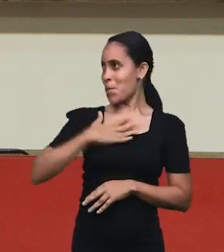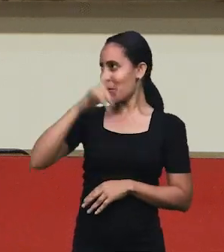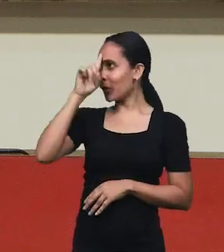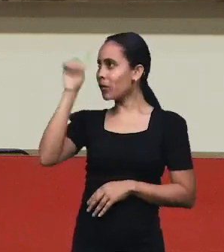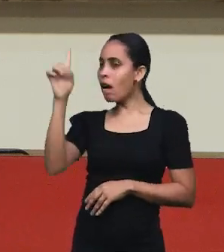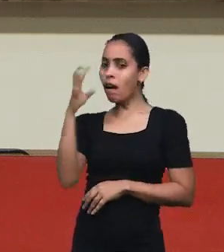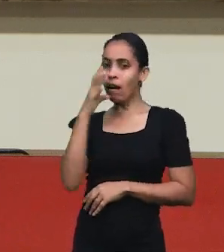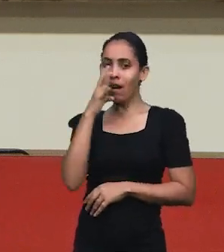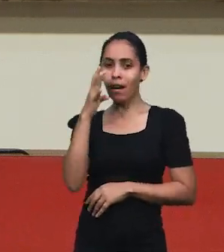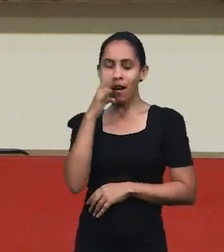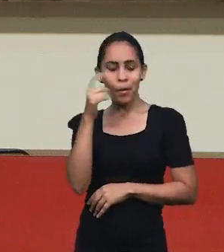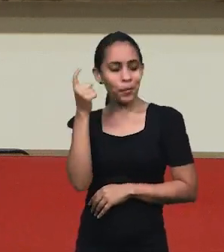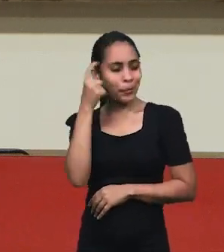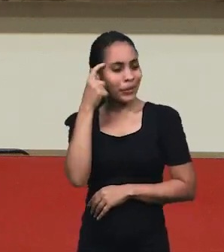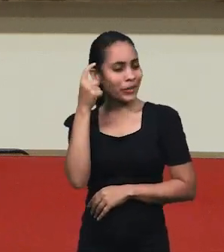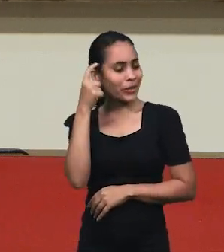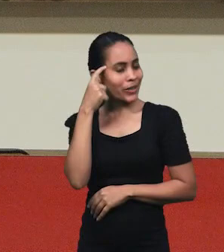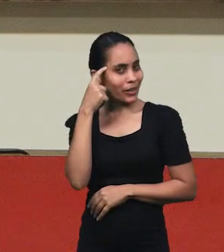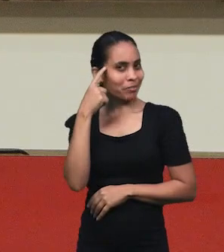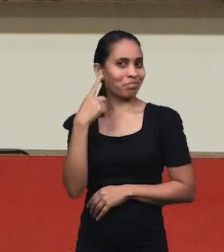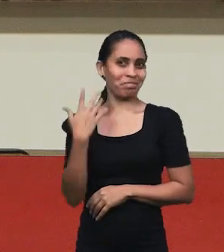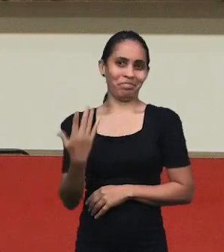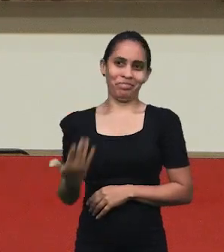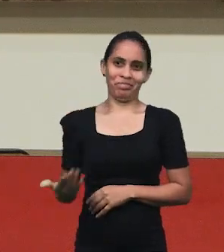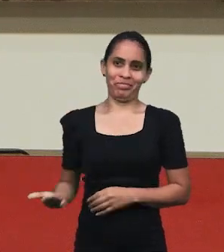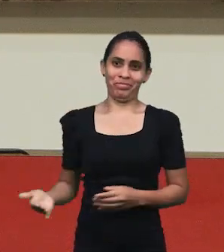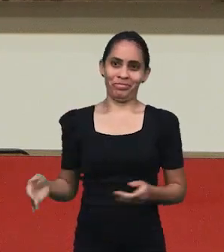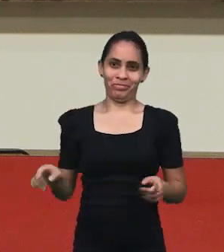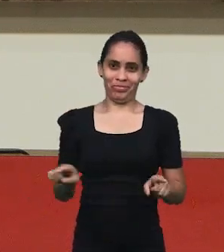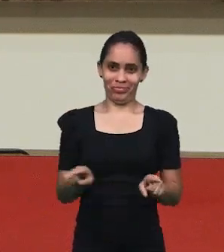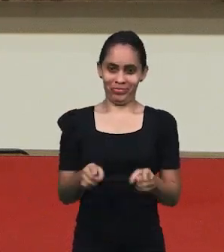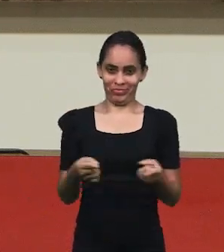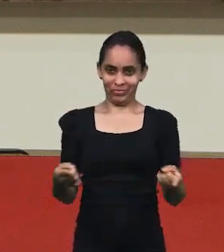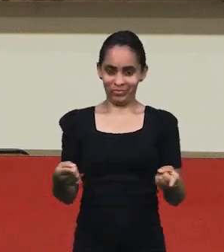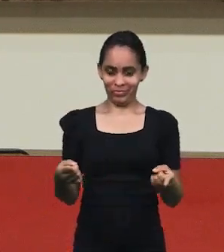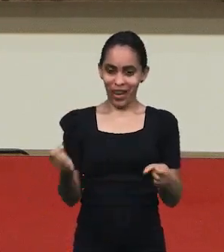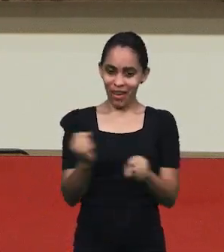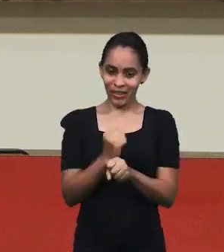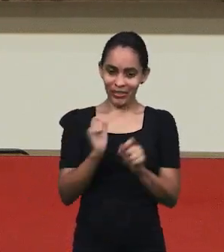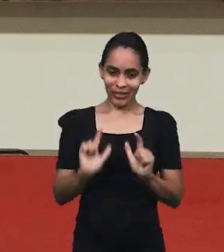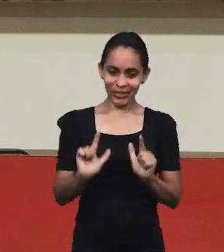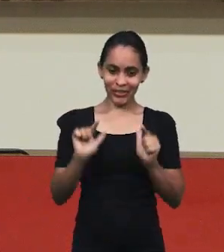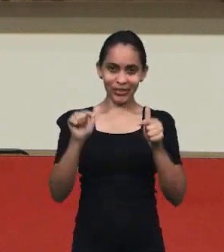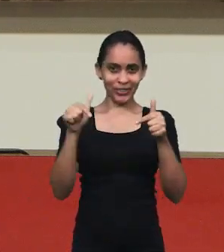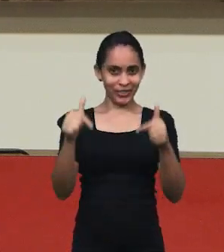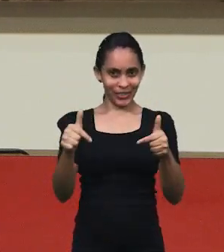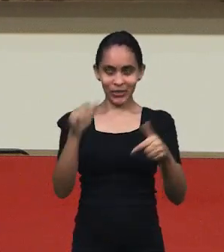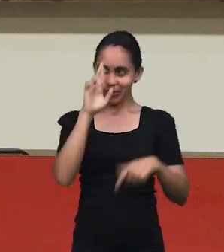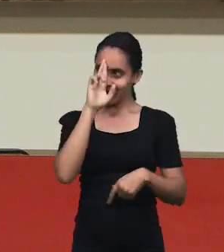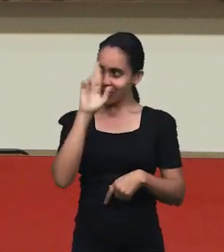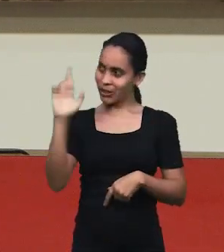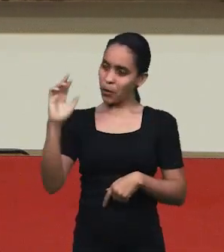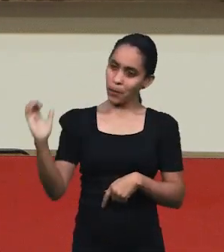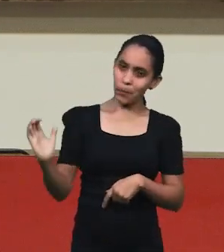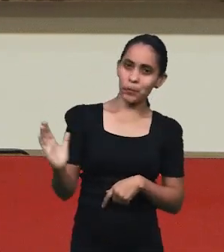quando maravilhado fico a pensar nas obras de tuas